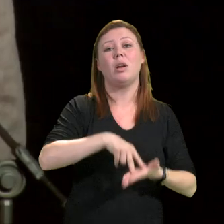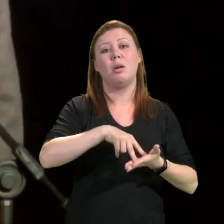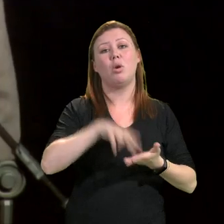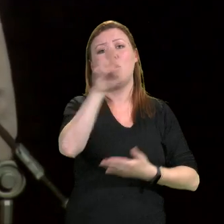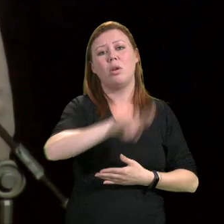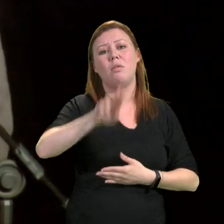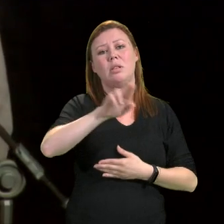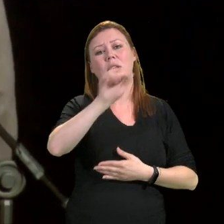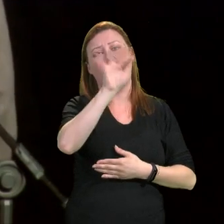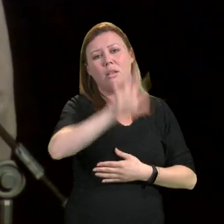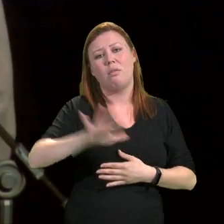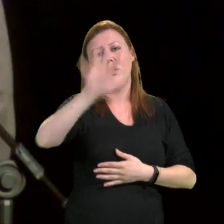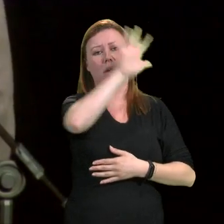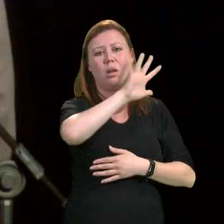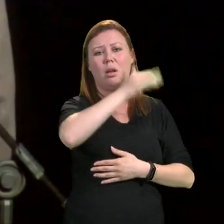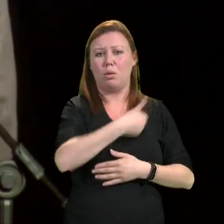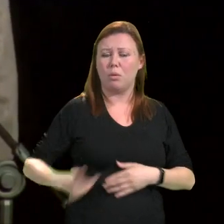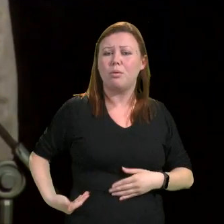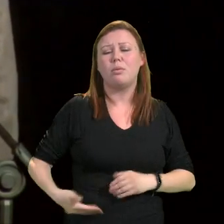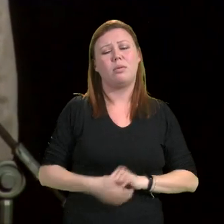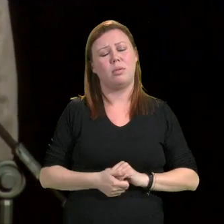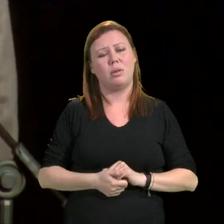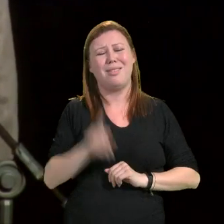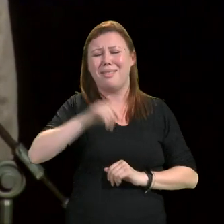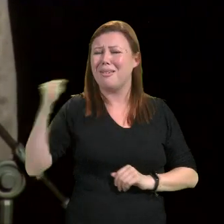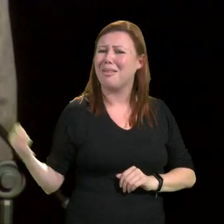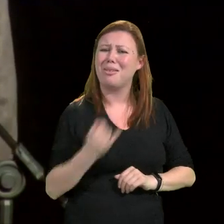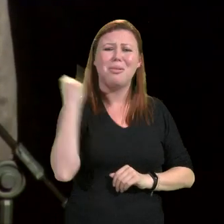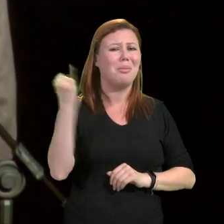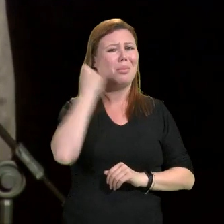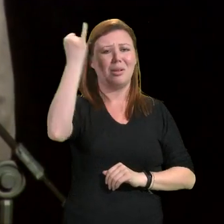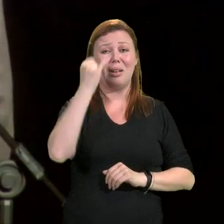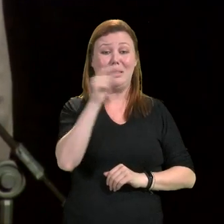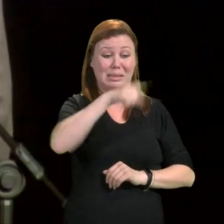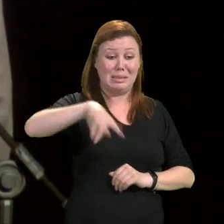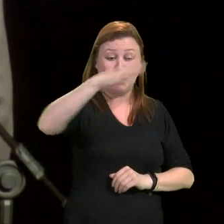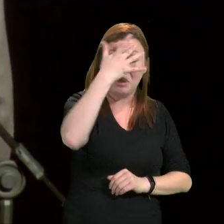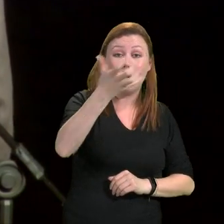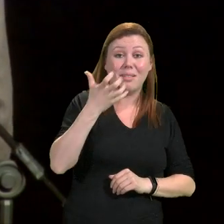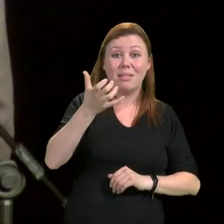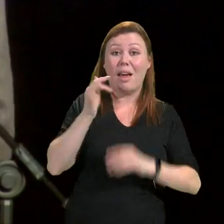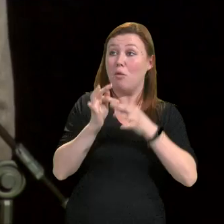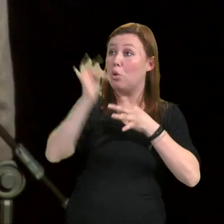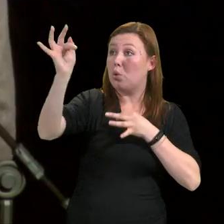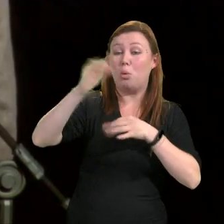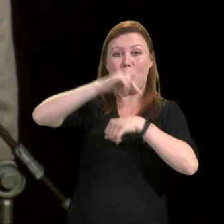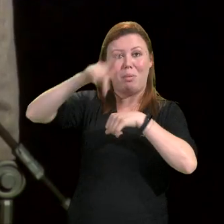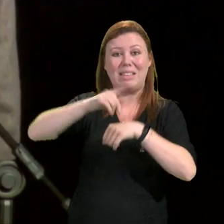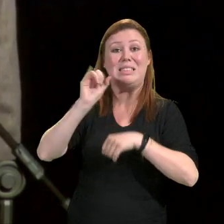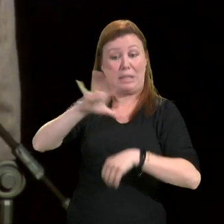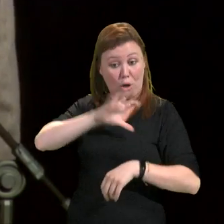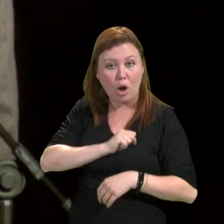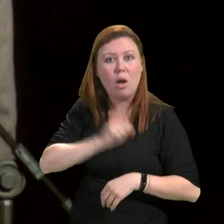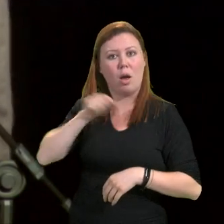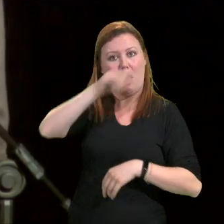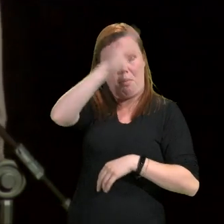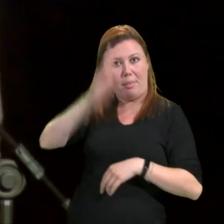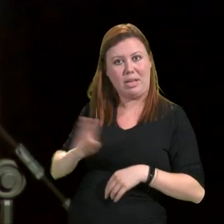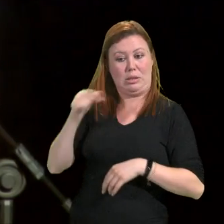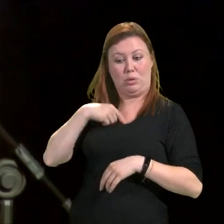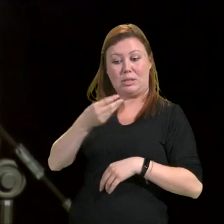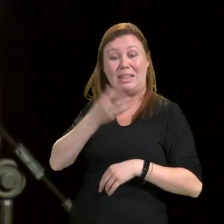são as universidades públicas. É fundamental para quem tem visão desse país, para quem gosta desse país, para quem tem um pingo de futuro